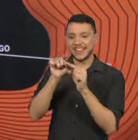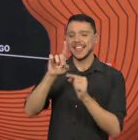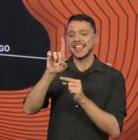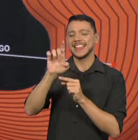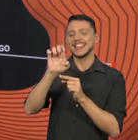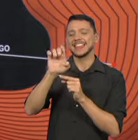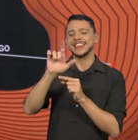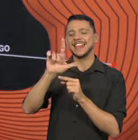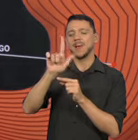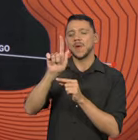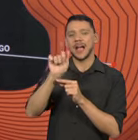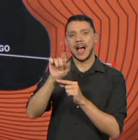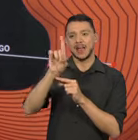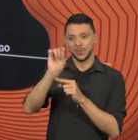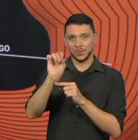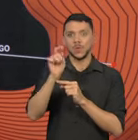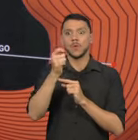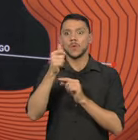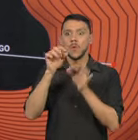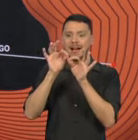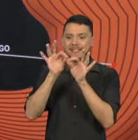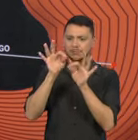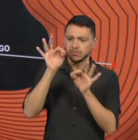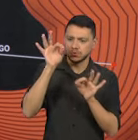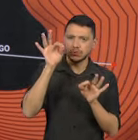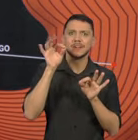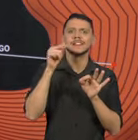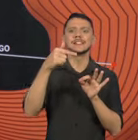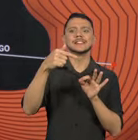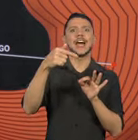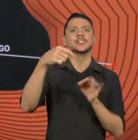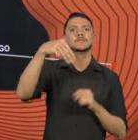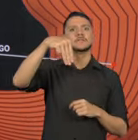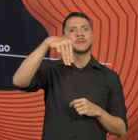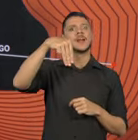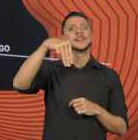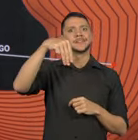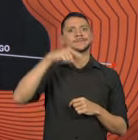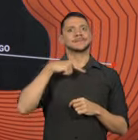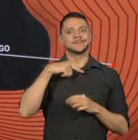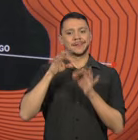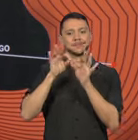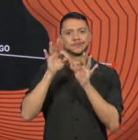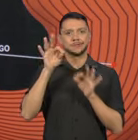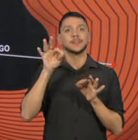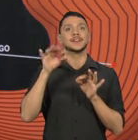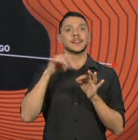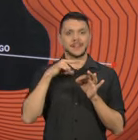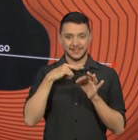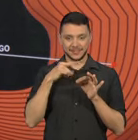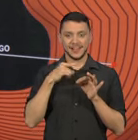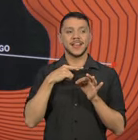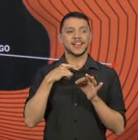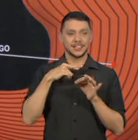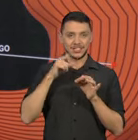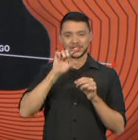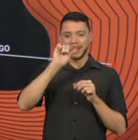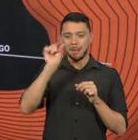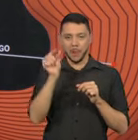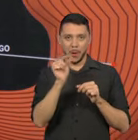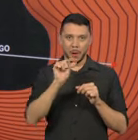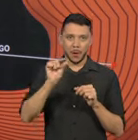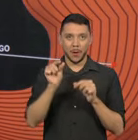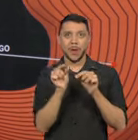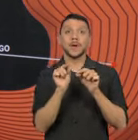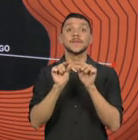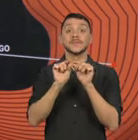tem quase 7 metros de intestino, né? E depois a digestão, boa parte é aqui, ó. Depois que passa por isso,